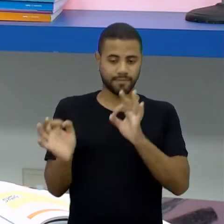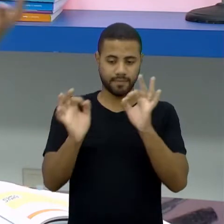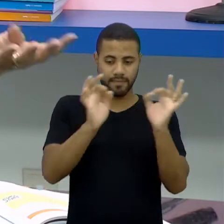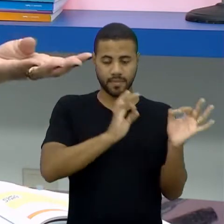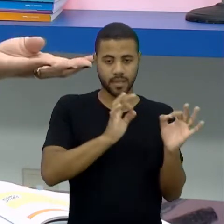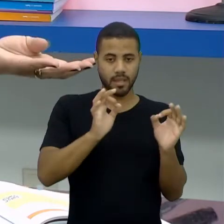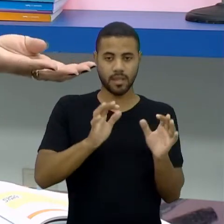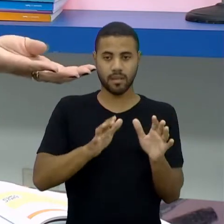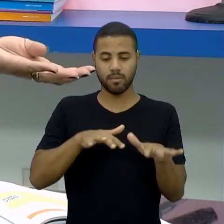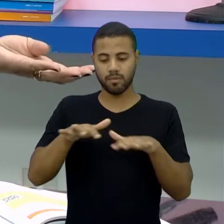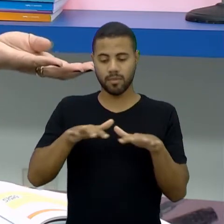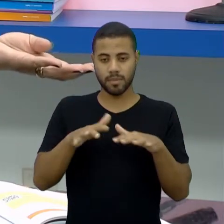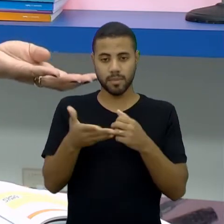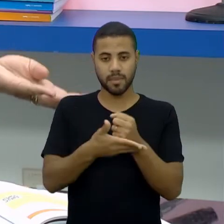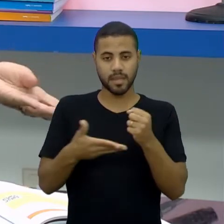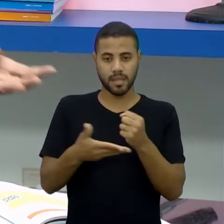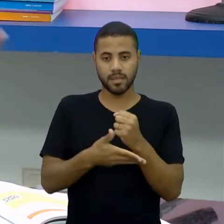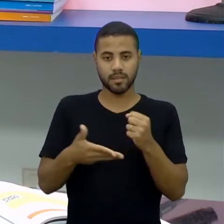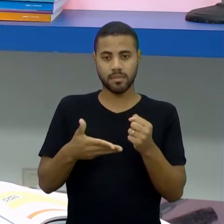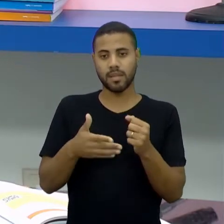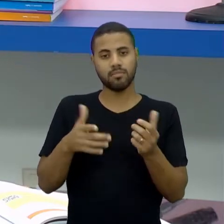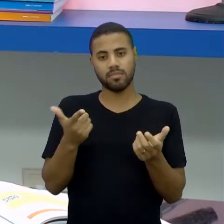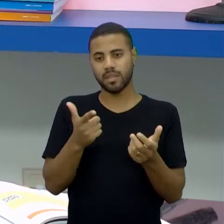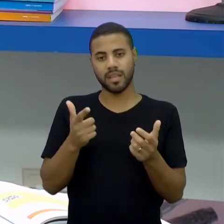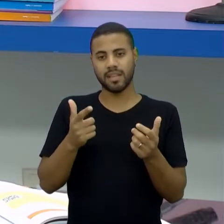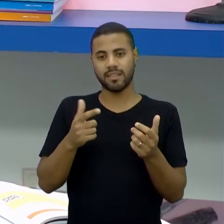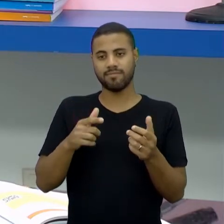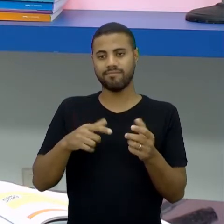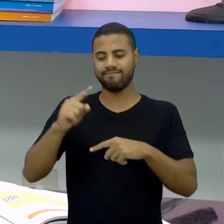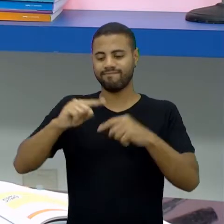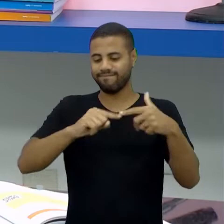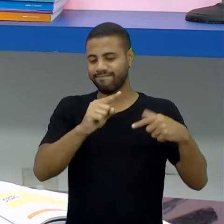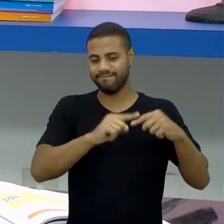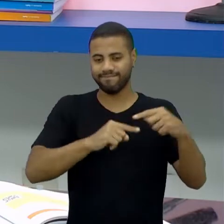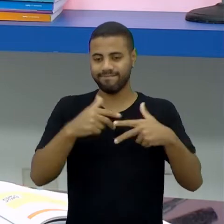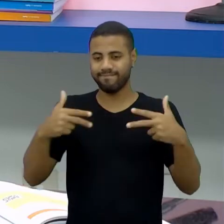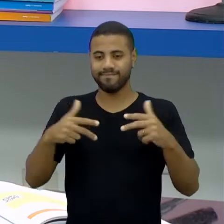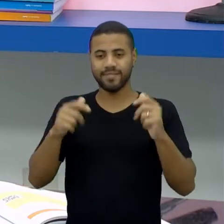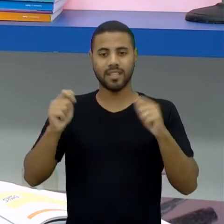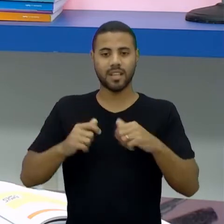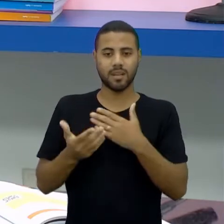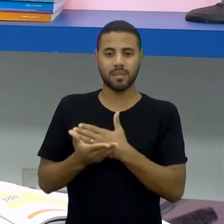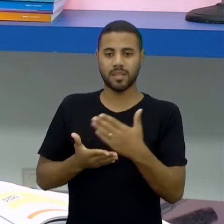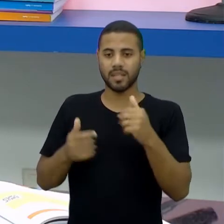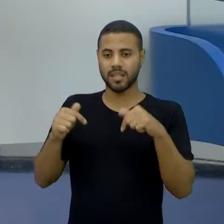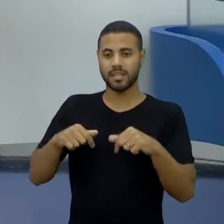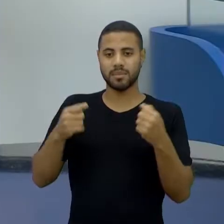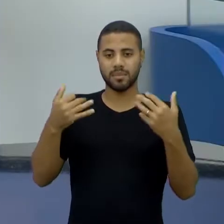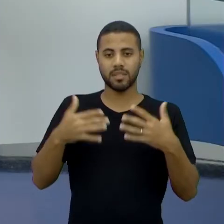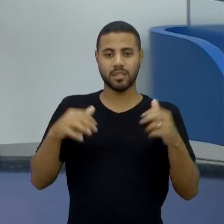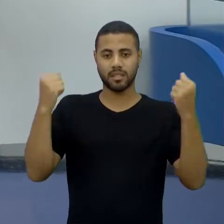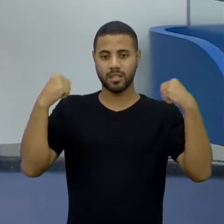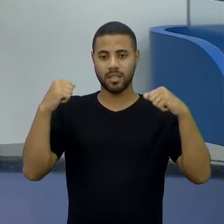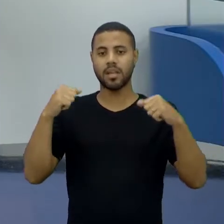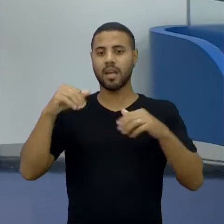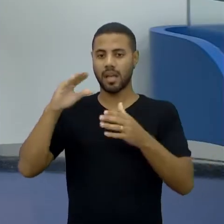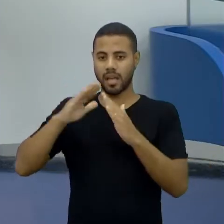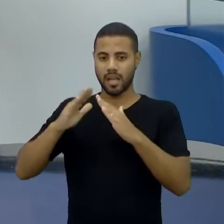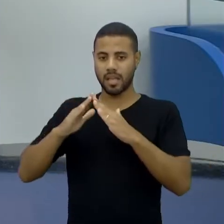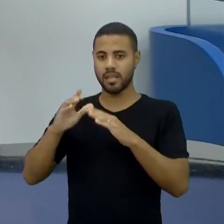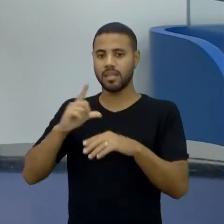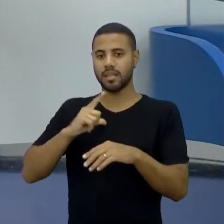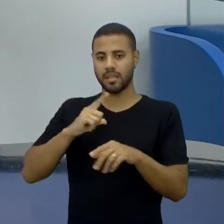gente não tem os aparelhos, mas podemos sim fazer uma iniciação da ginástica. Eu tenho uma ginasta lá em casa, ela vive